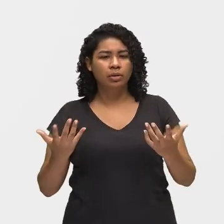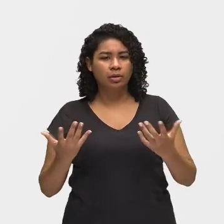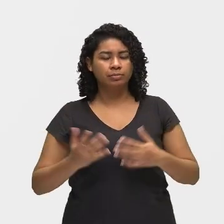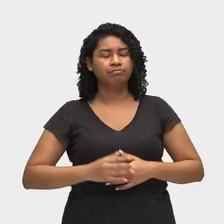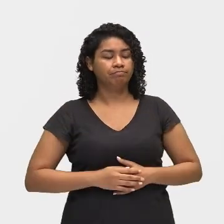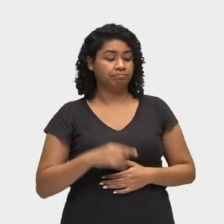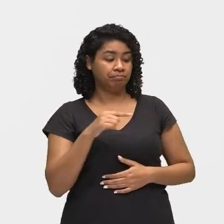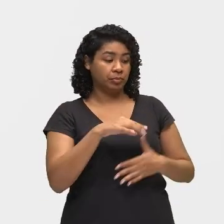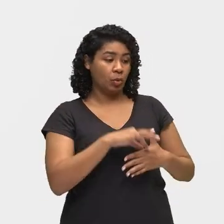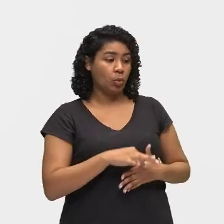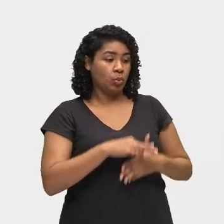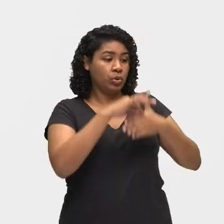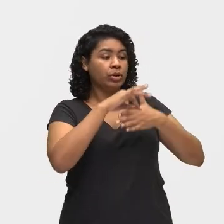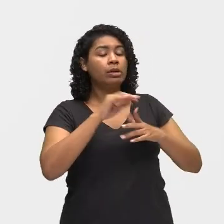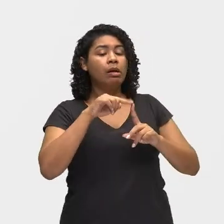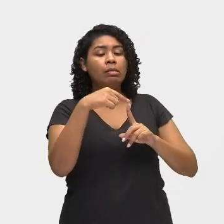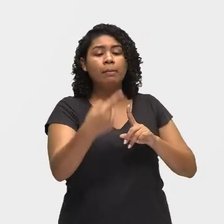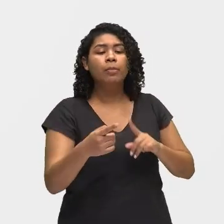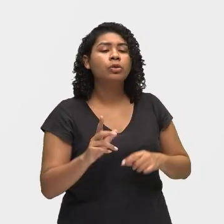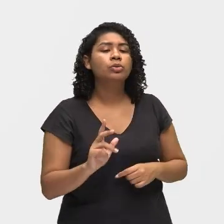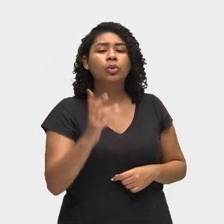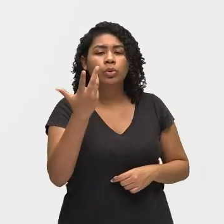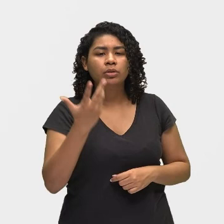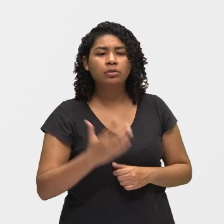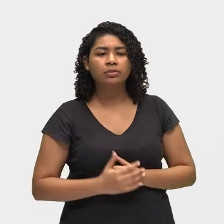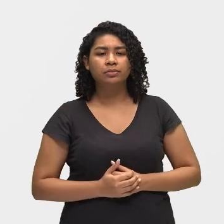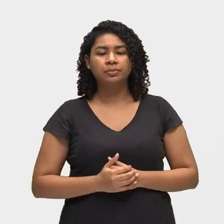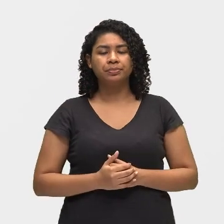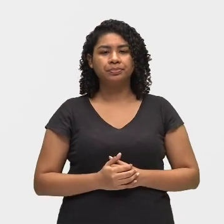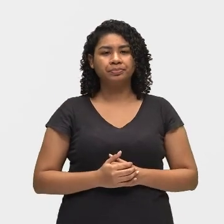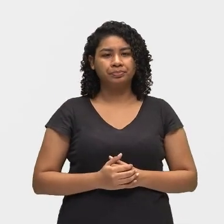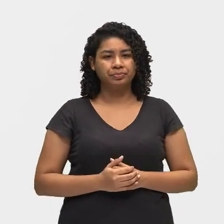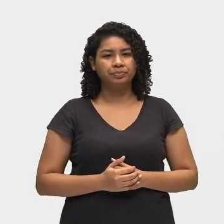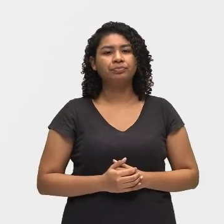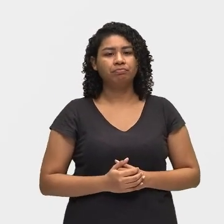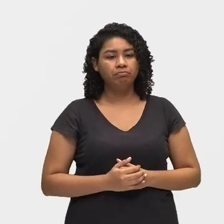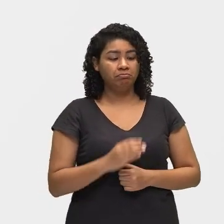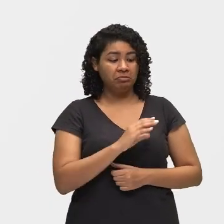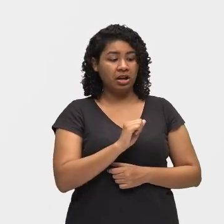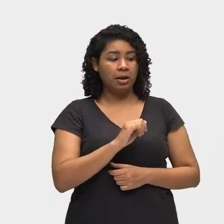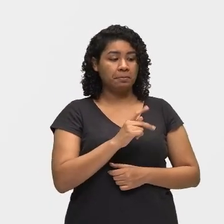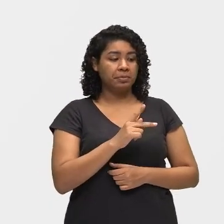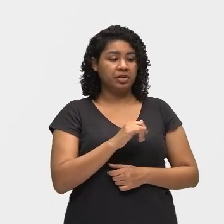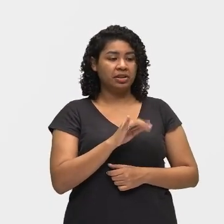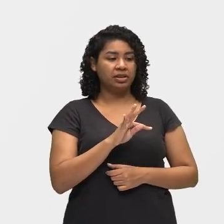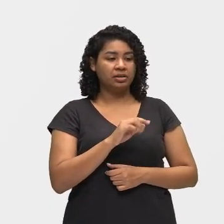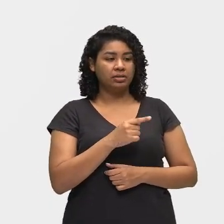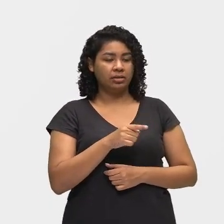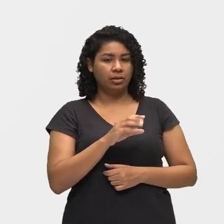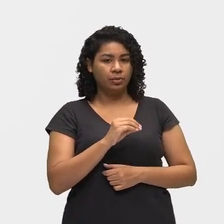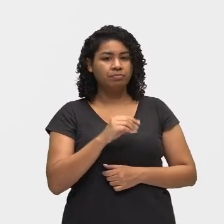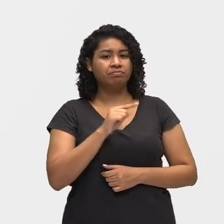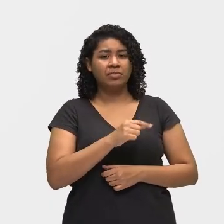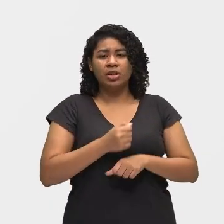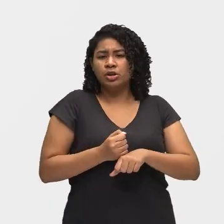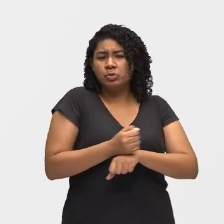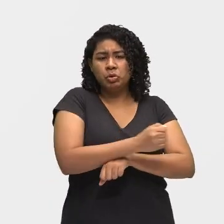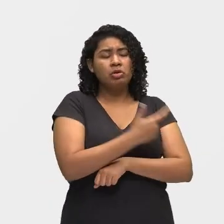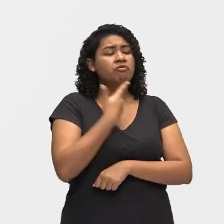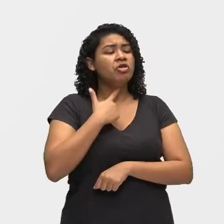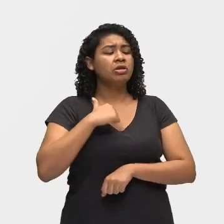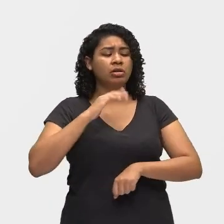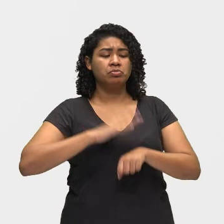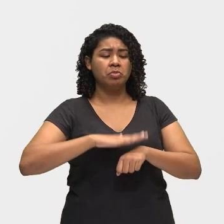que isso causou na prática? Primeiro ponto, os capitães de aldeia exploravam os nativos em proveito próprio.